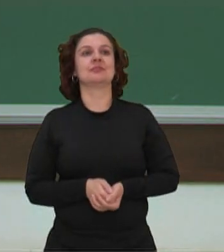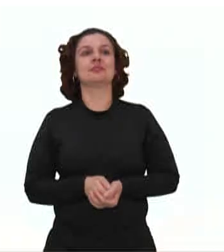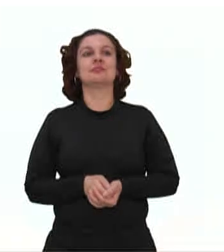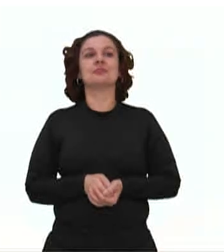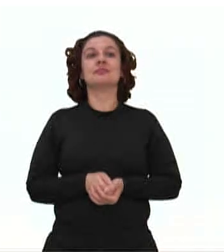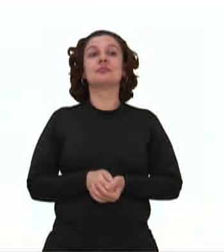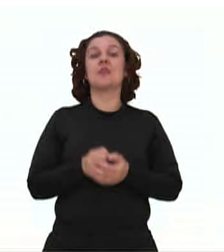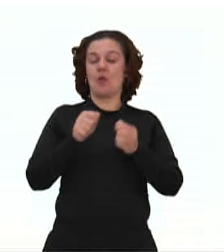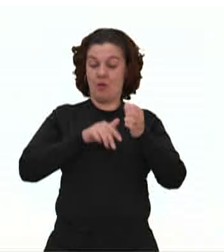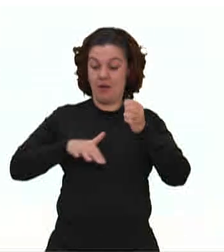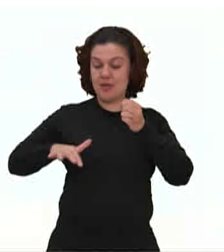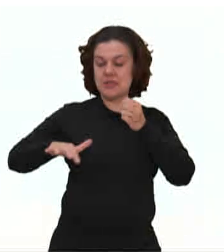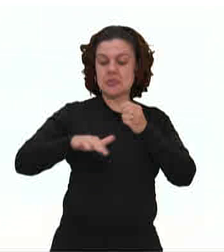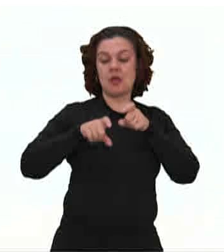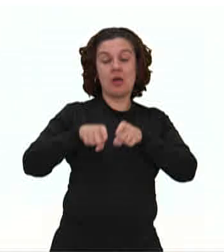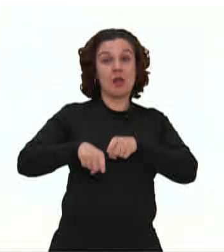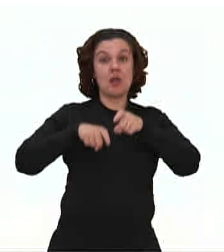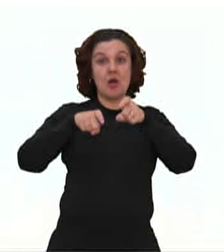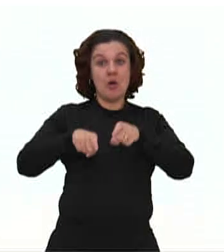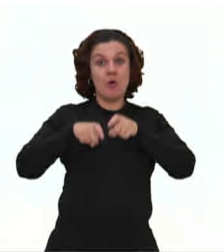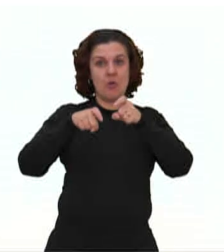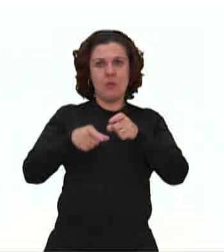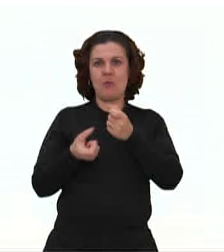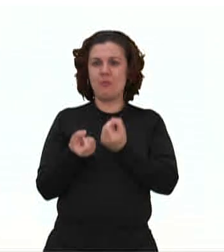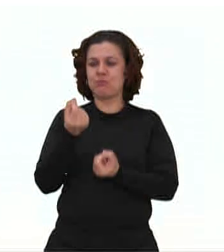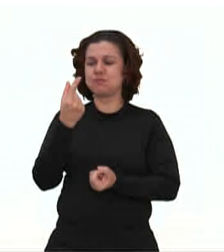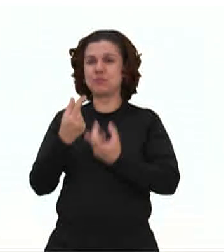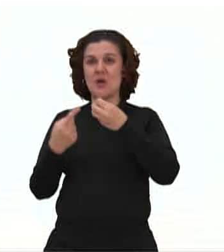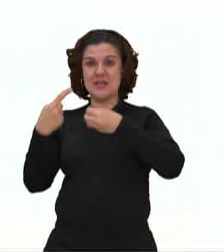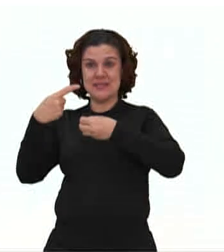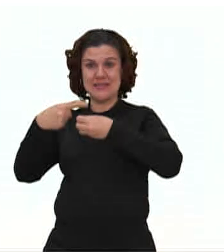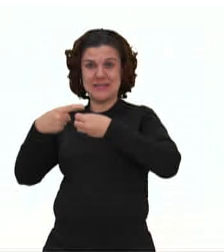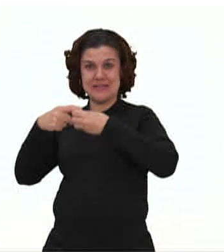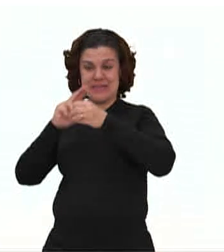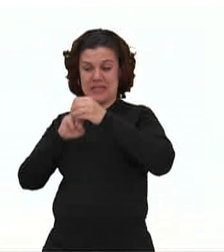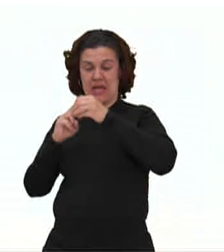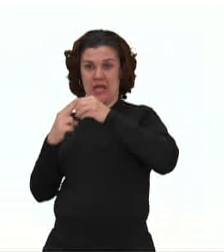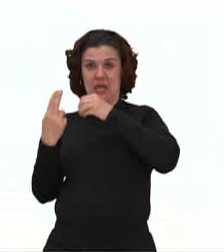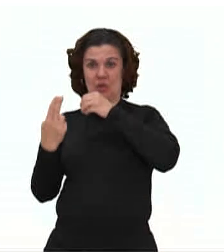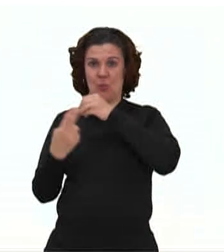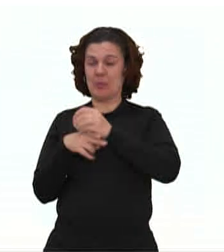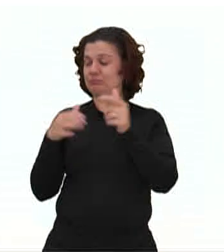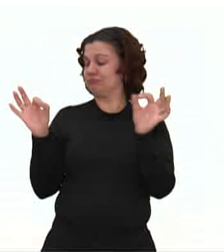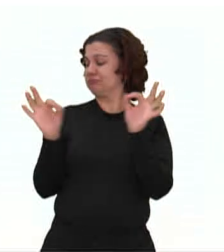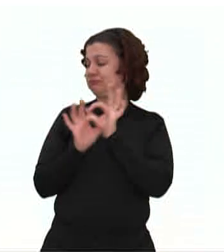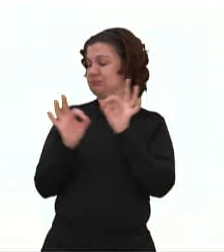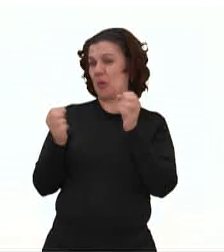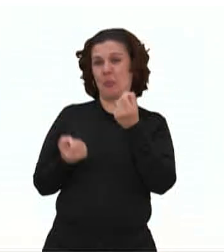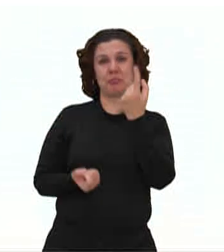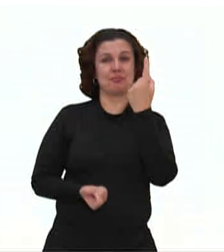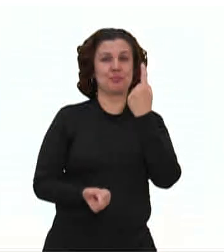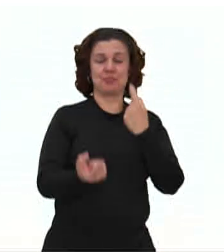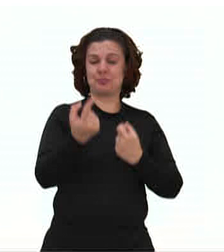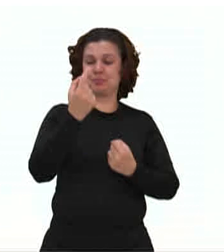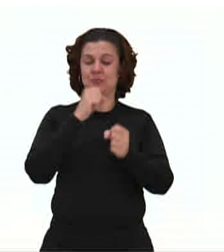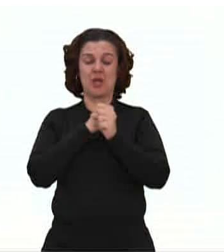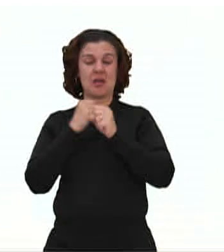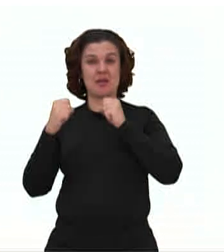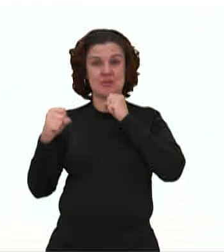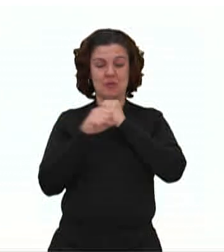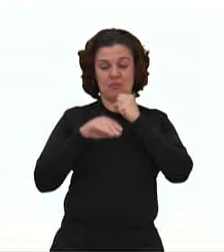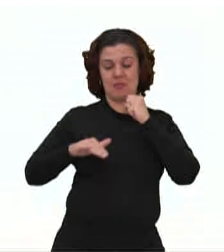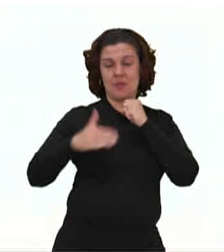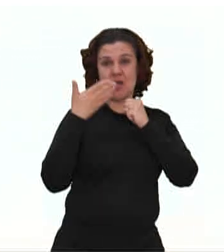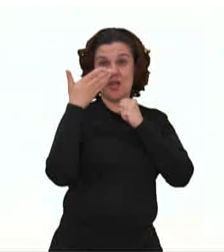que essa área rural muito forte, poucas cidades, poucas vilas desenvolvidas nessa sociedade